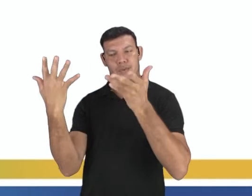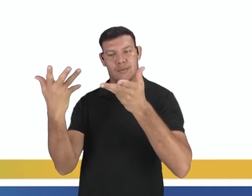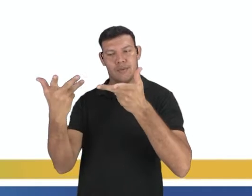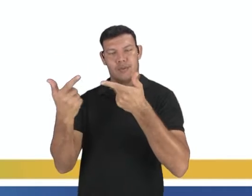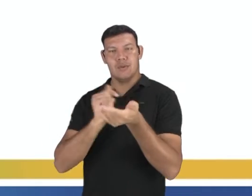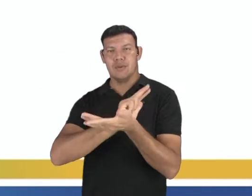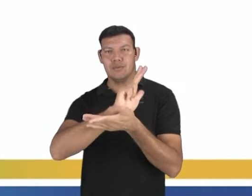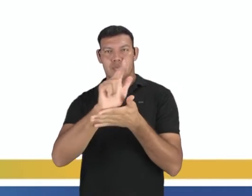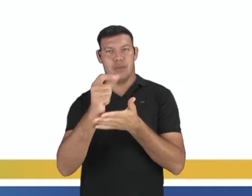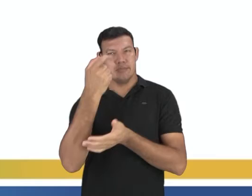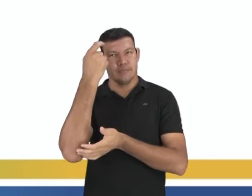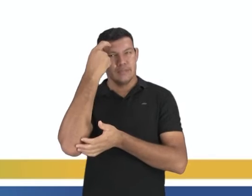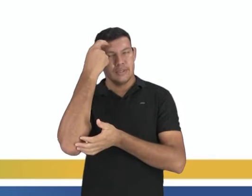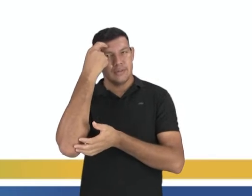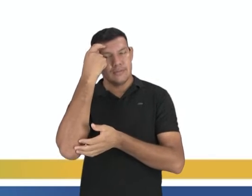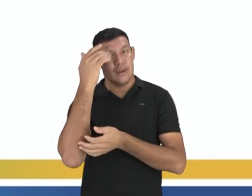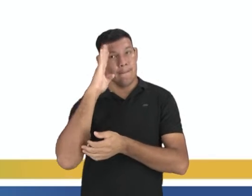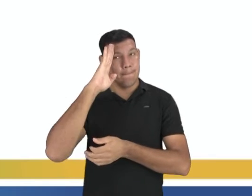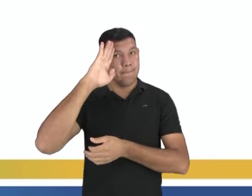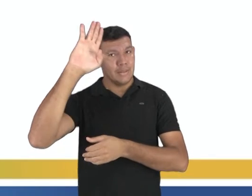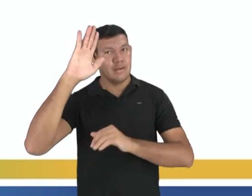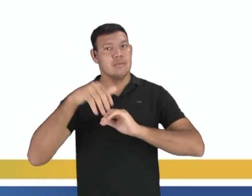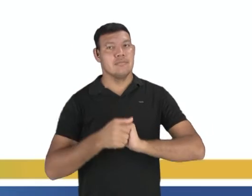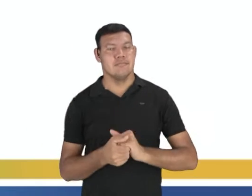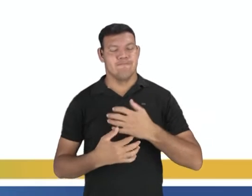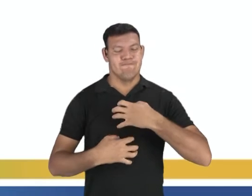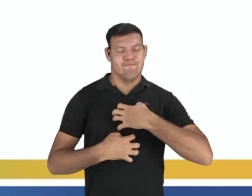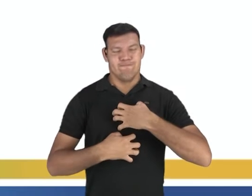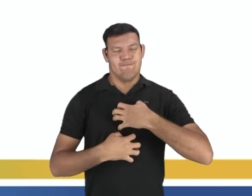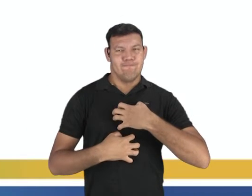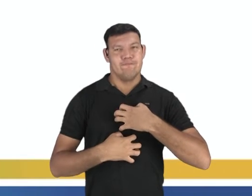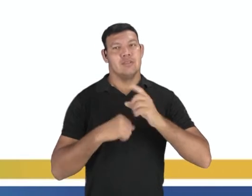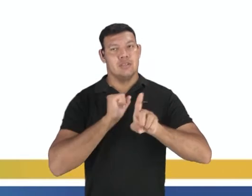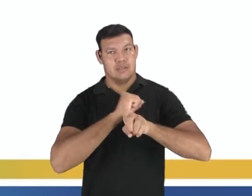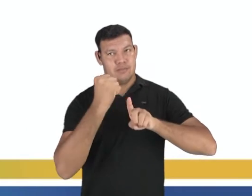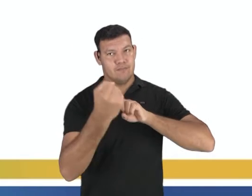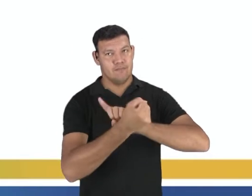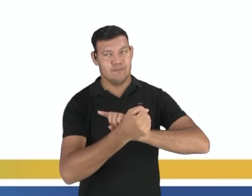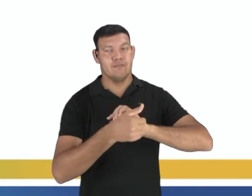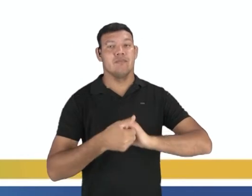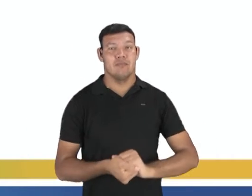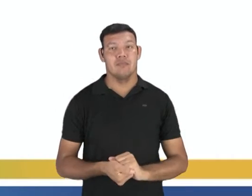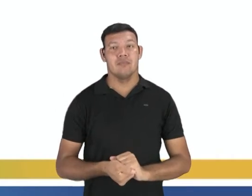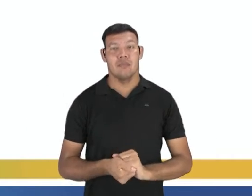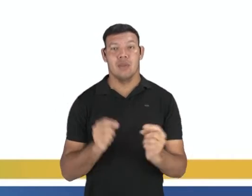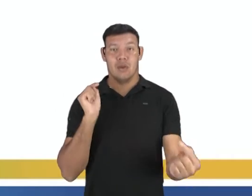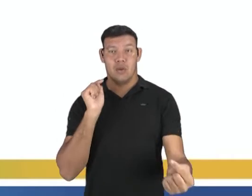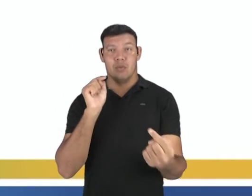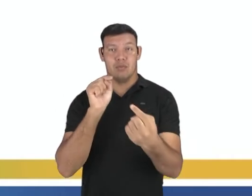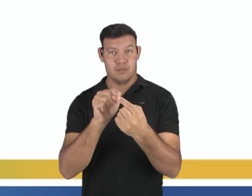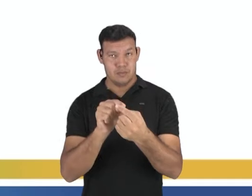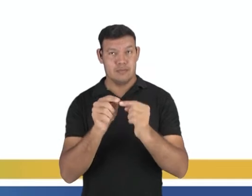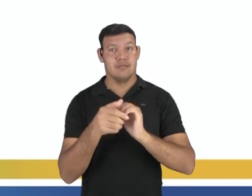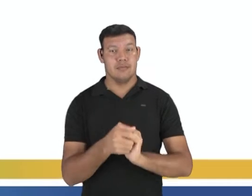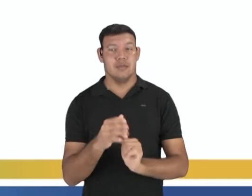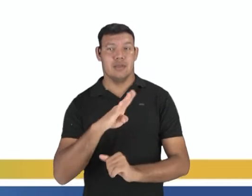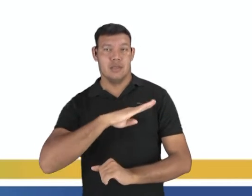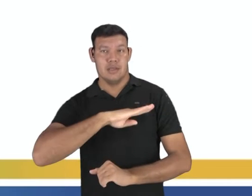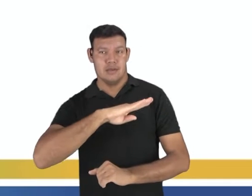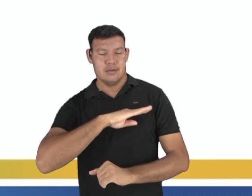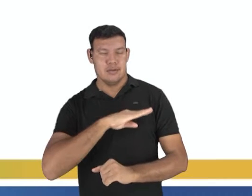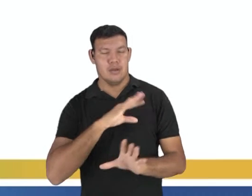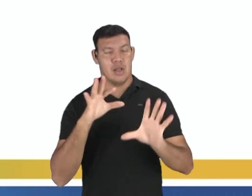habilidades cognitivas e principalmente socioemocionais dos alunos. O intuito é fazer com que os colegas se vejam